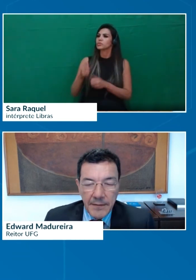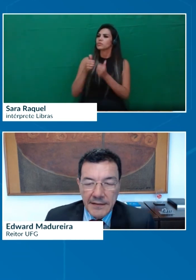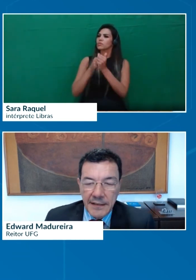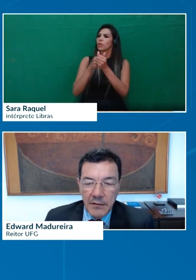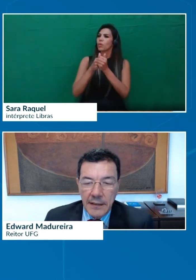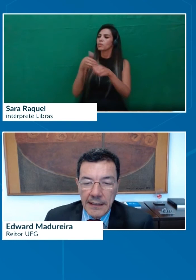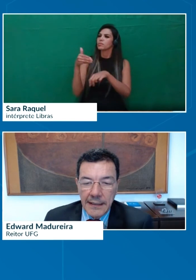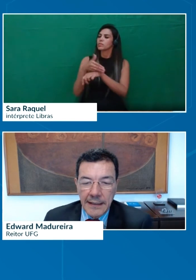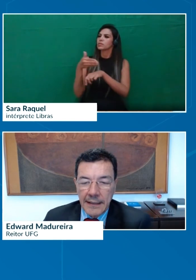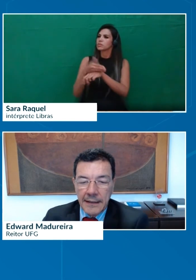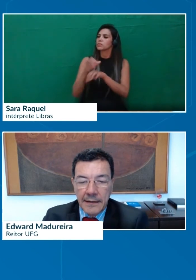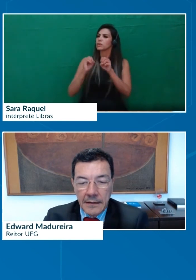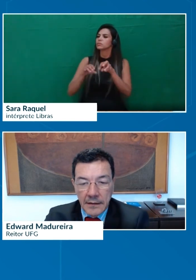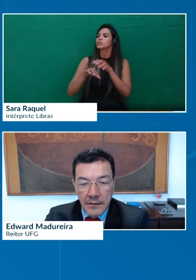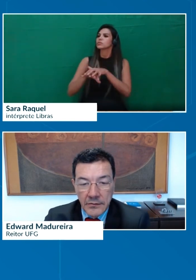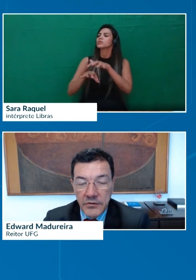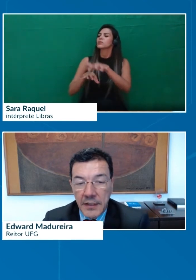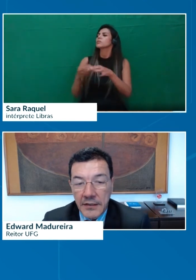Sim, Marcelo.